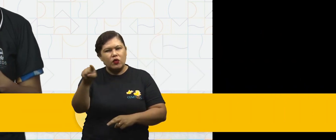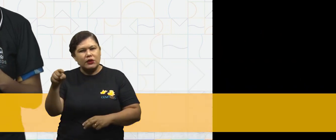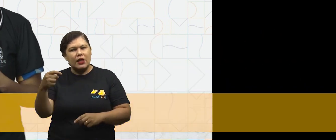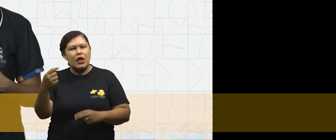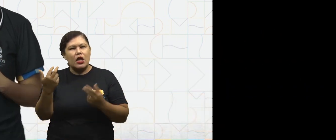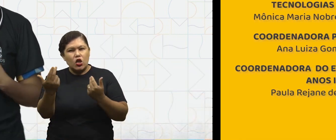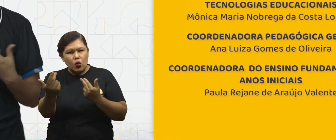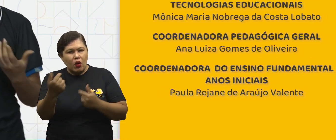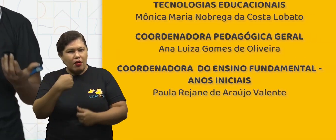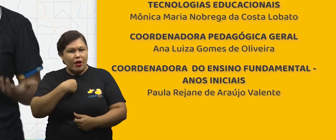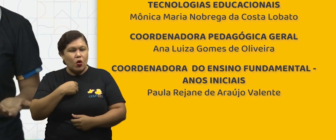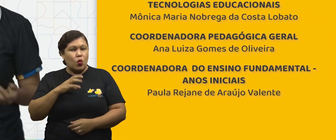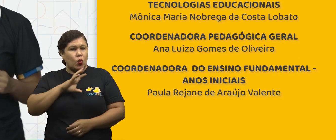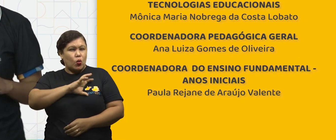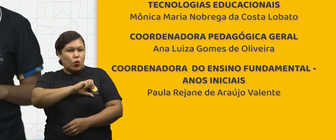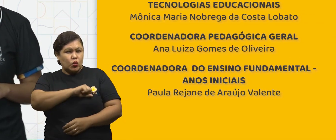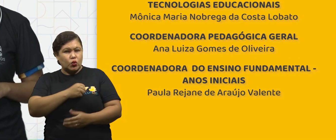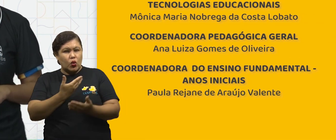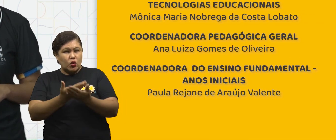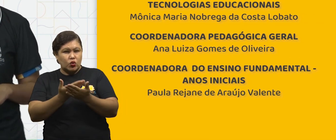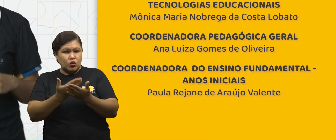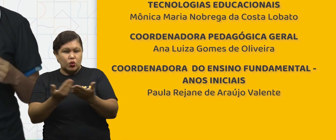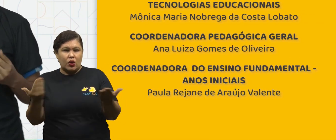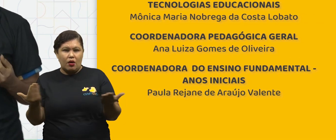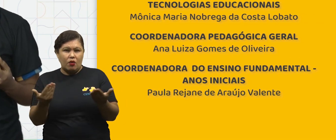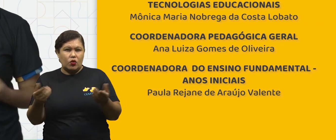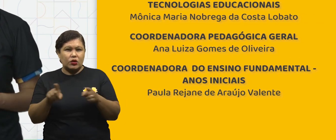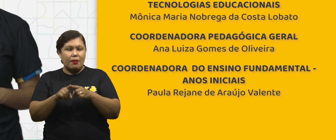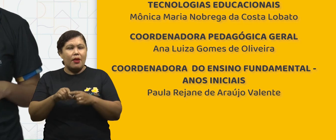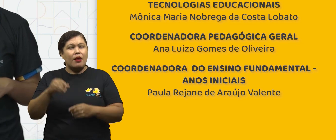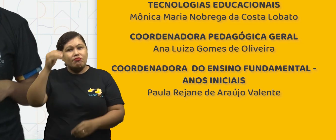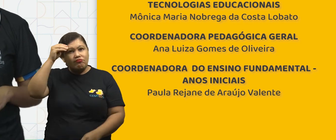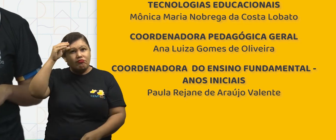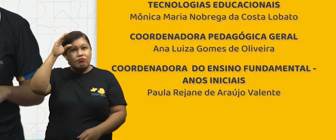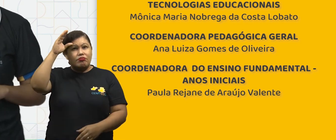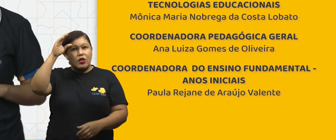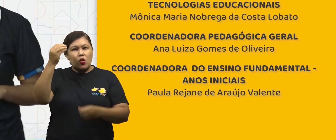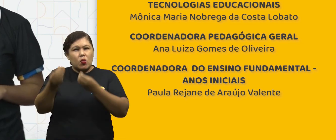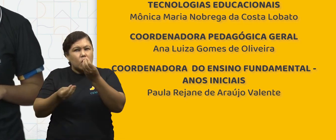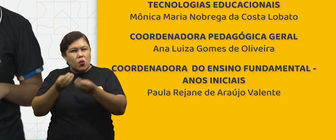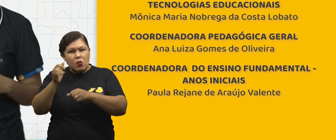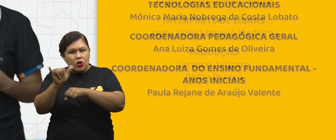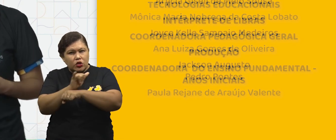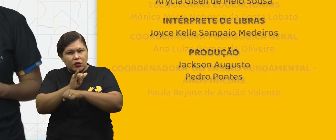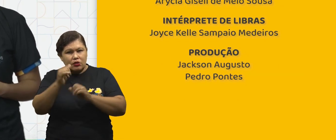assim como eu, tenha gostado da aula de hoje, de aprender mais sobre estratégia de